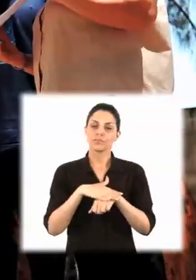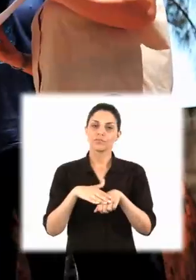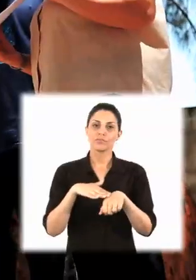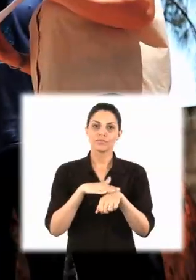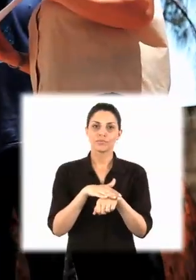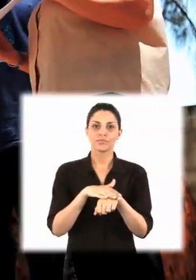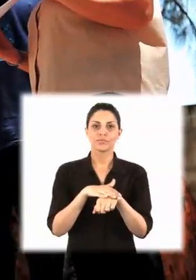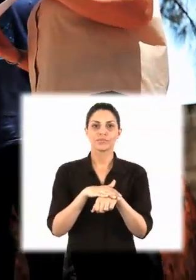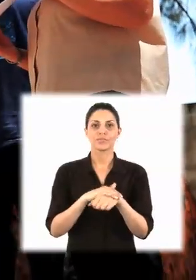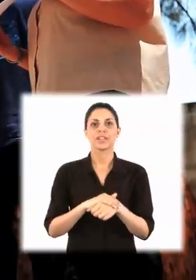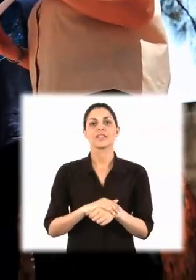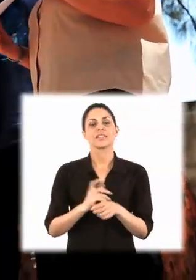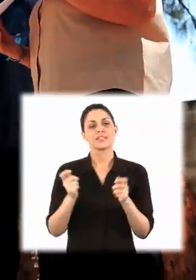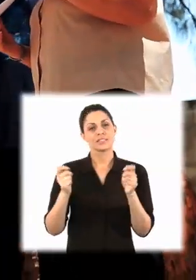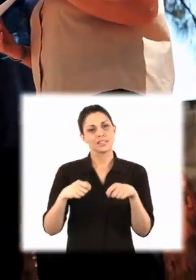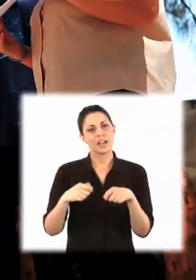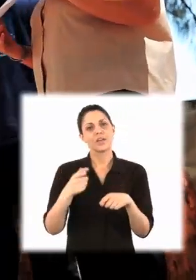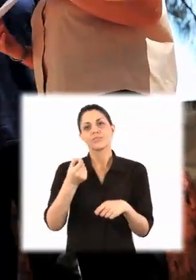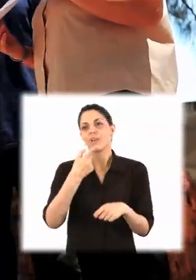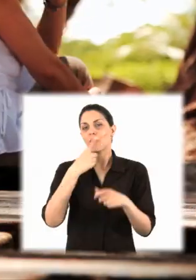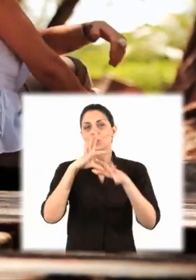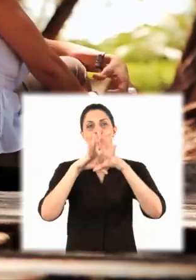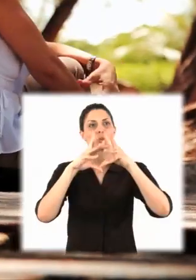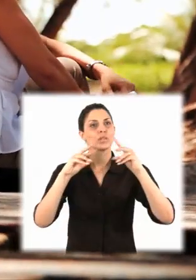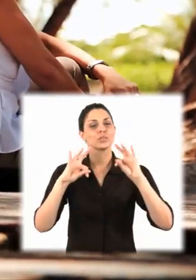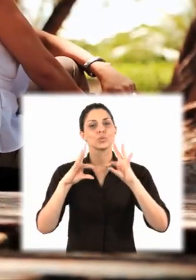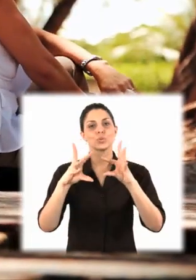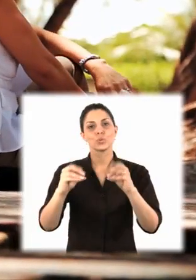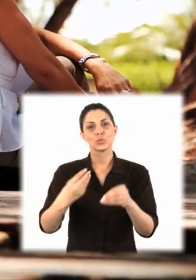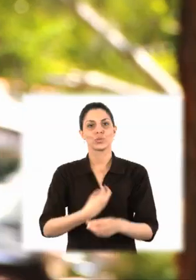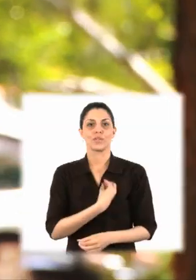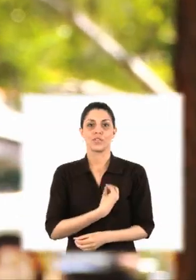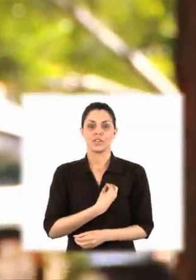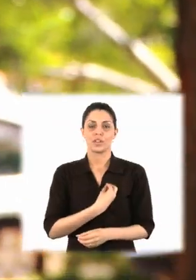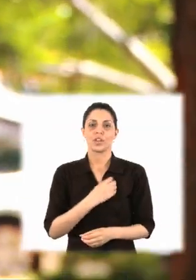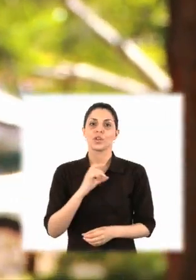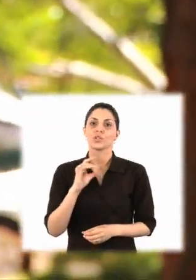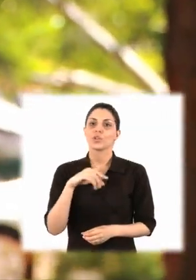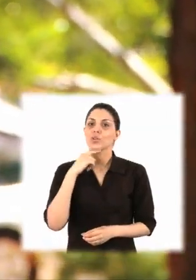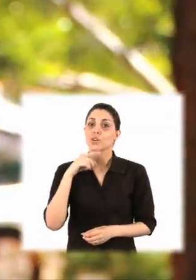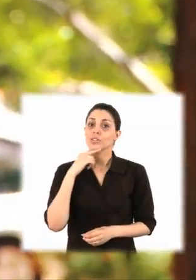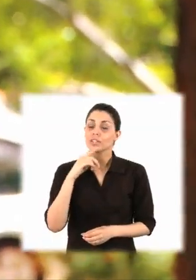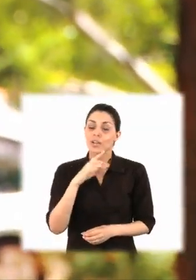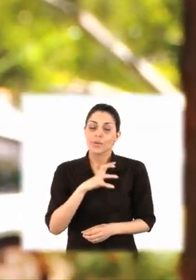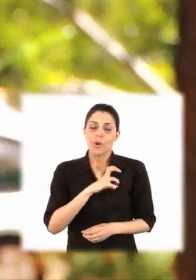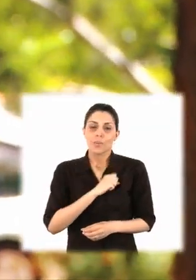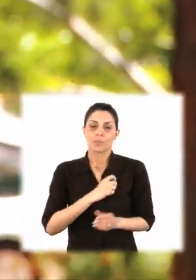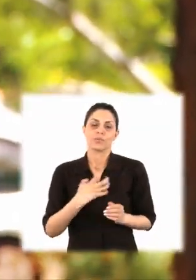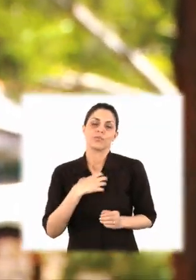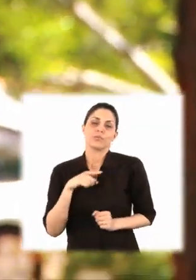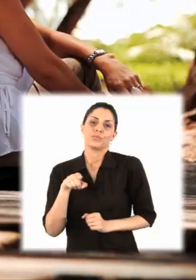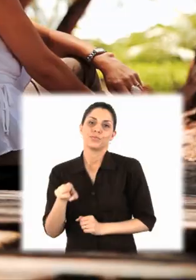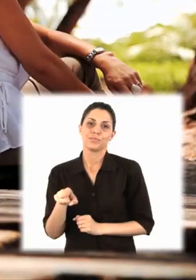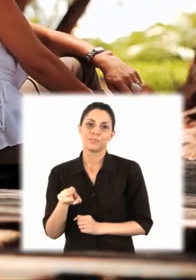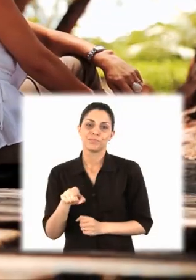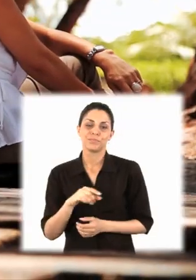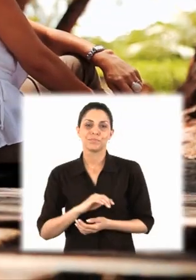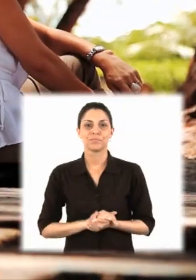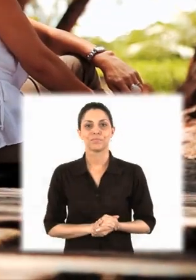Vamos conversar. Há remédio para tudo nessa vida, menos para curar o amor que sinto por você.